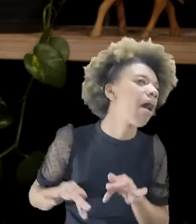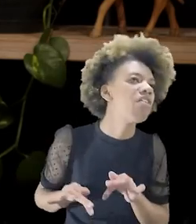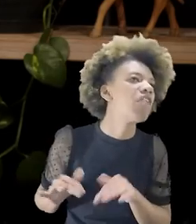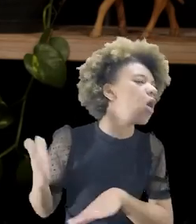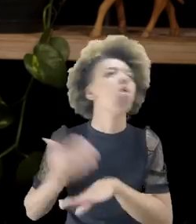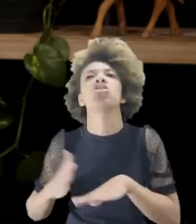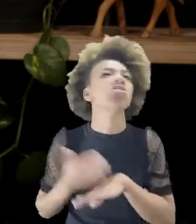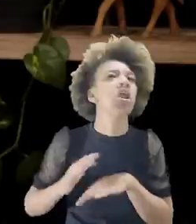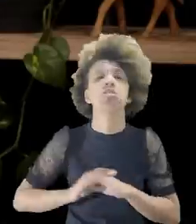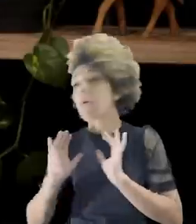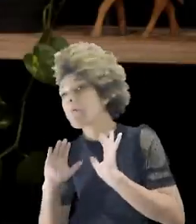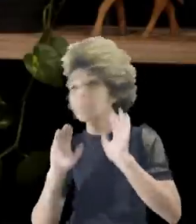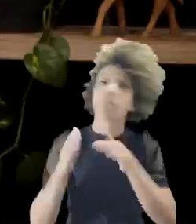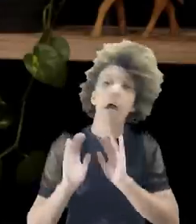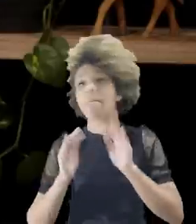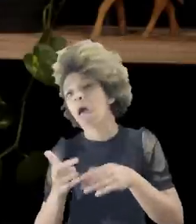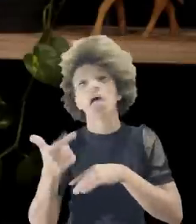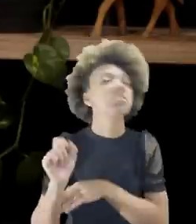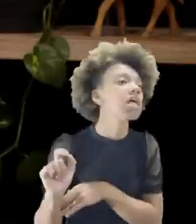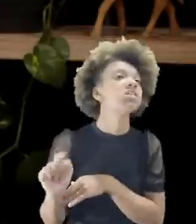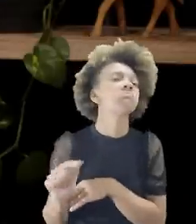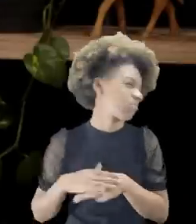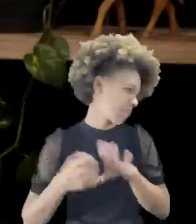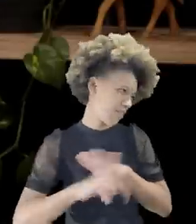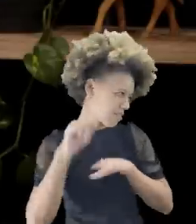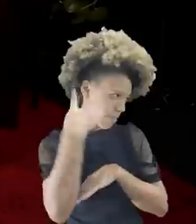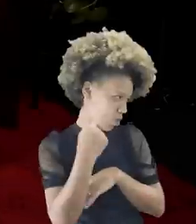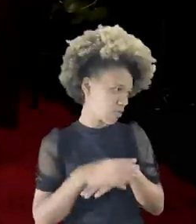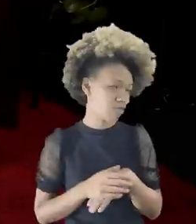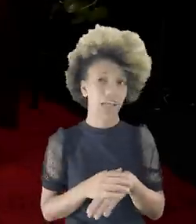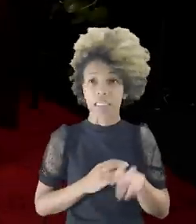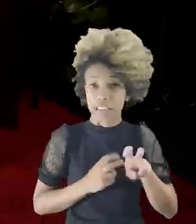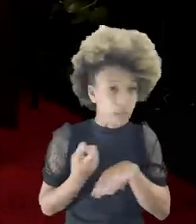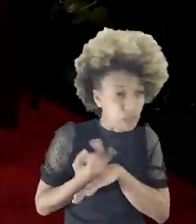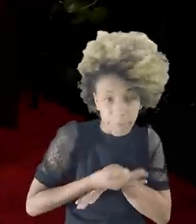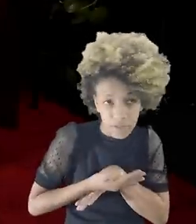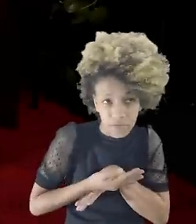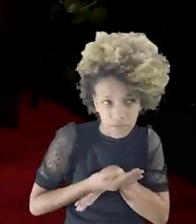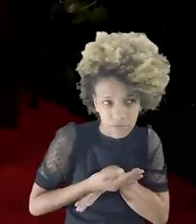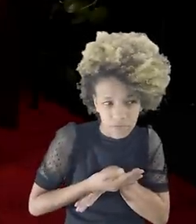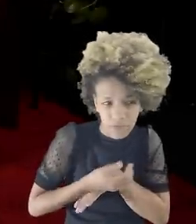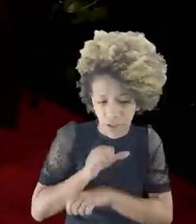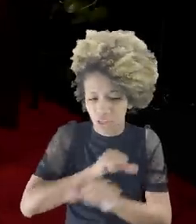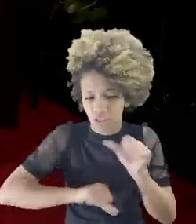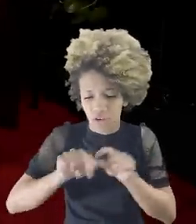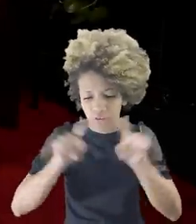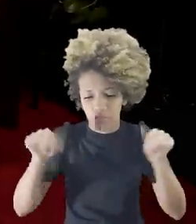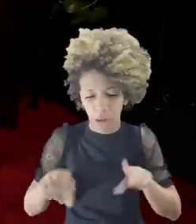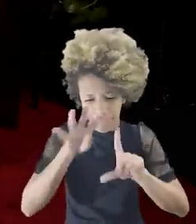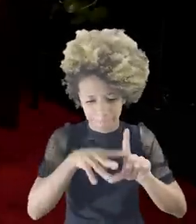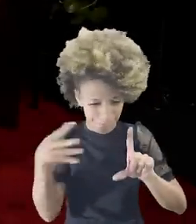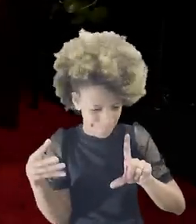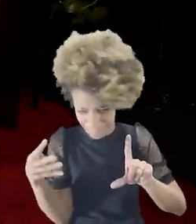o treino ele ficava arremessando mais 10 mil cês essas maluquice o cara chegava cinco da manhã antiga troca quadra